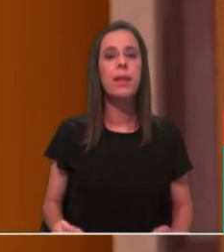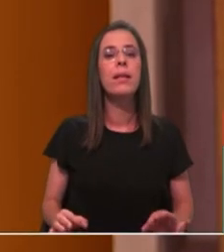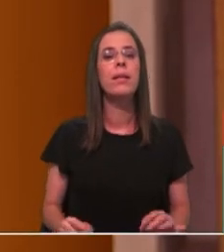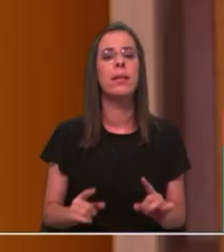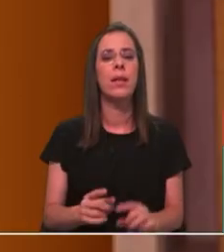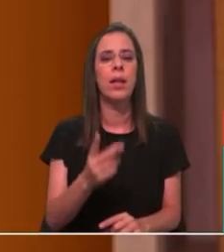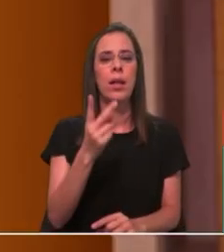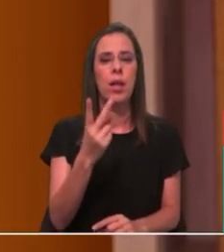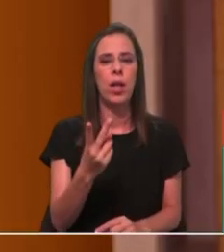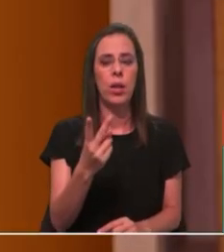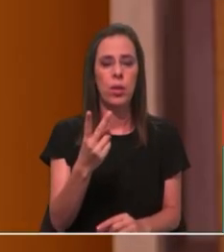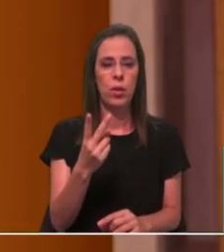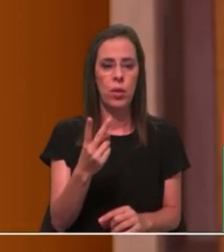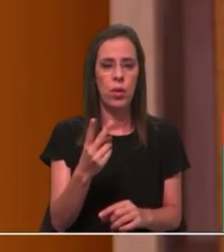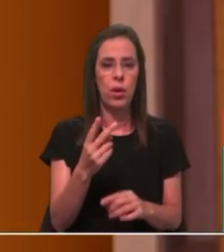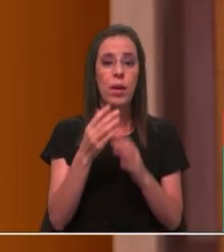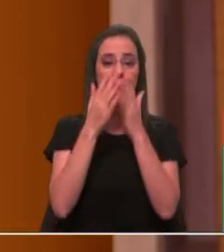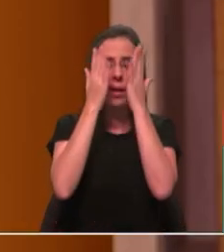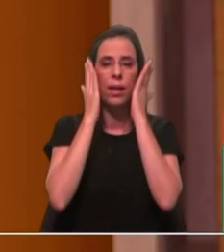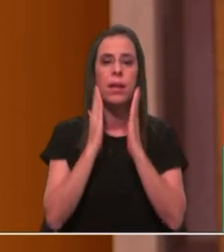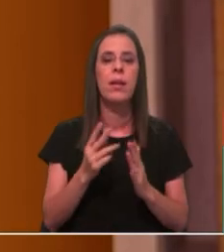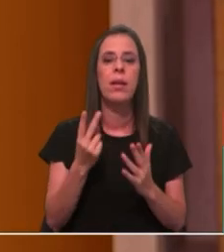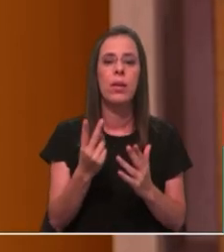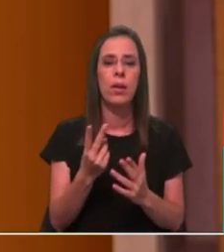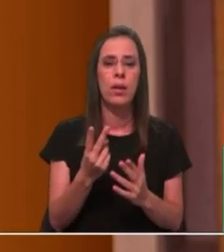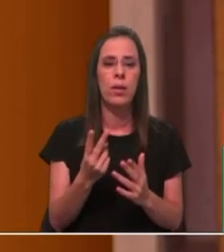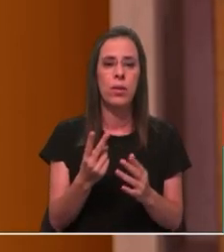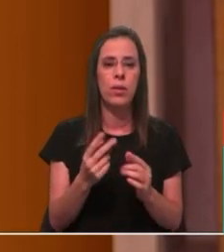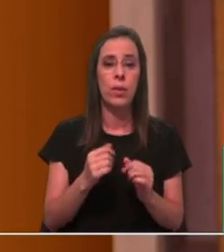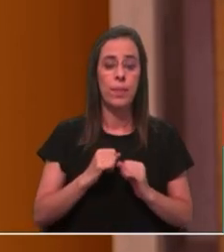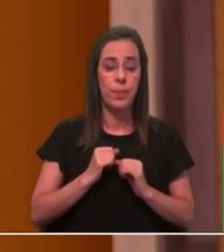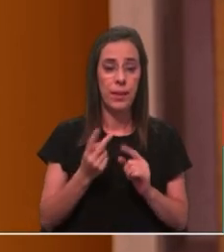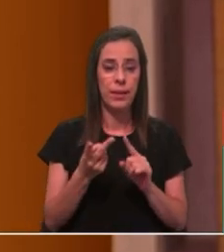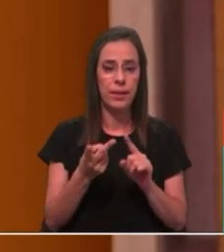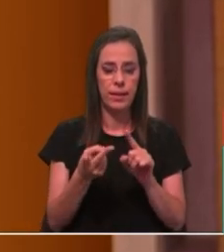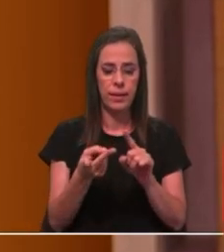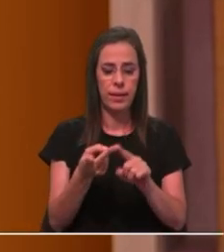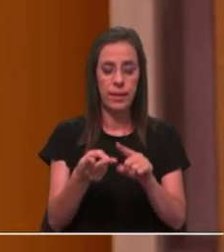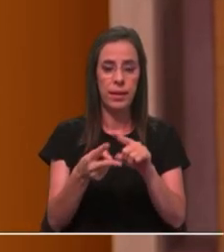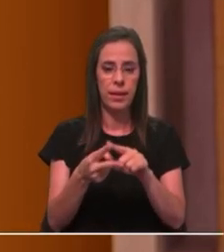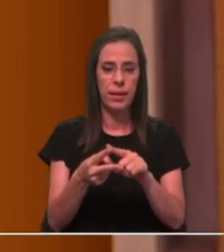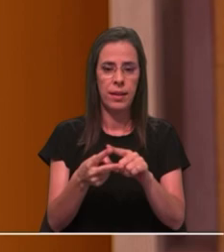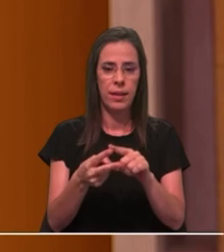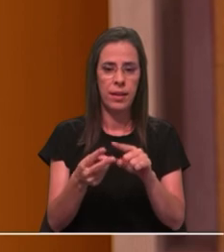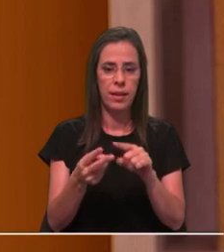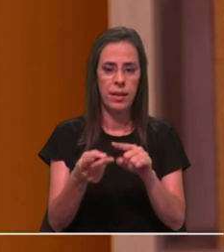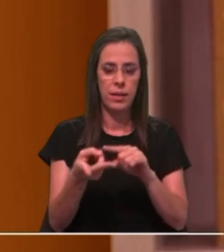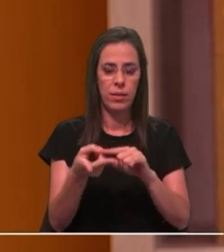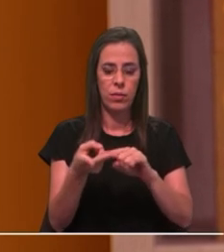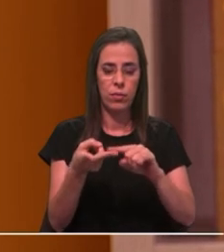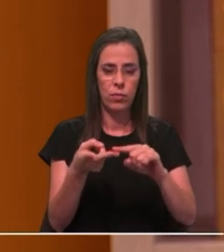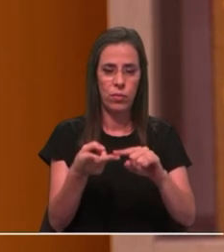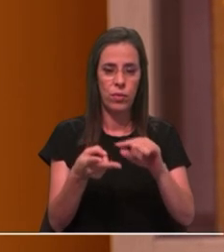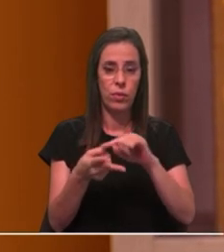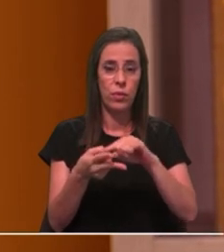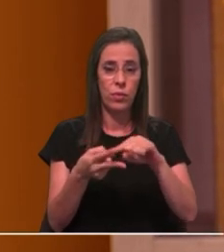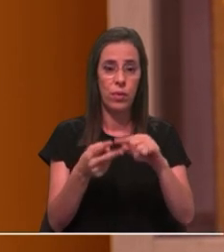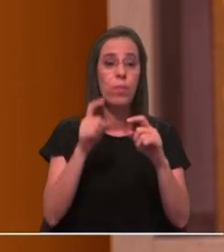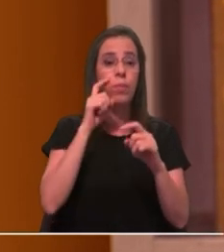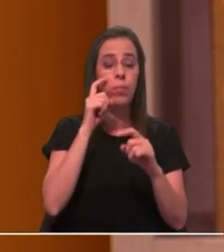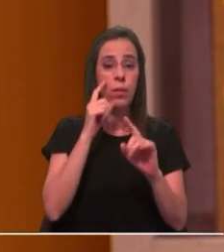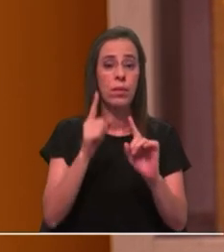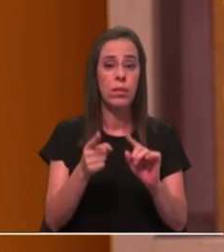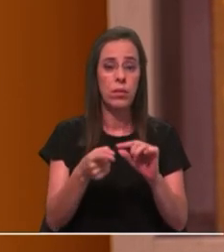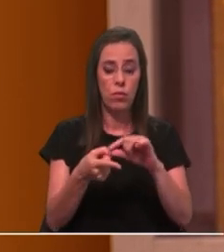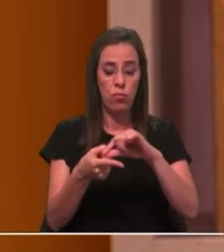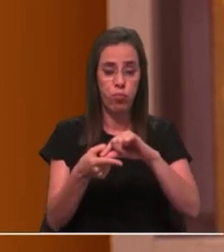regra dos dois dedos para o rosto, em que nós vamos utilizar os nossos dedos indicador e médio e um fio aqui e um fio aqui de protetor solar, mas um